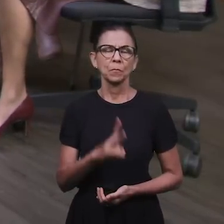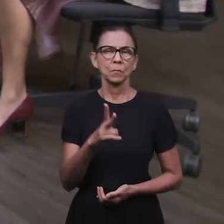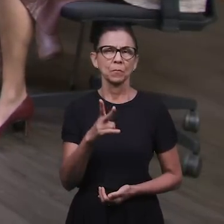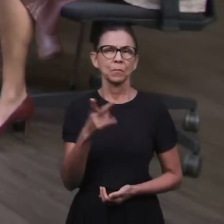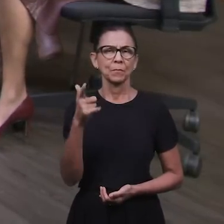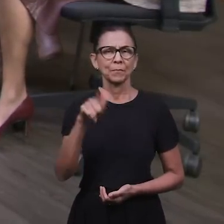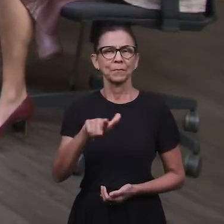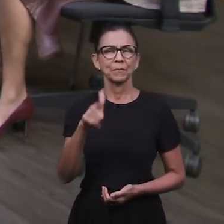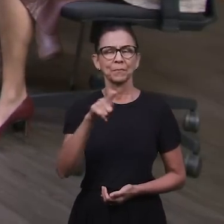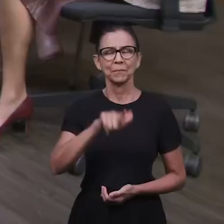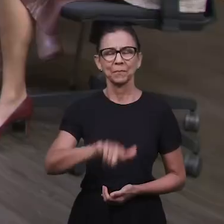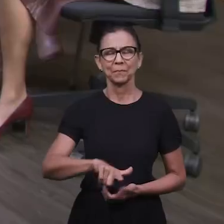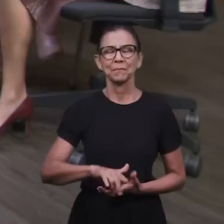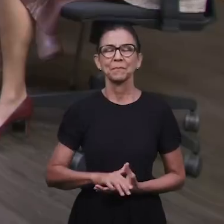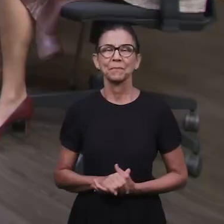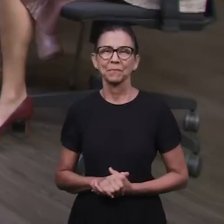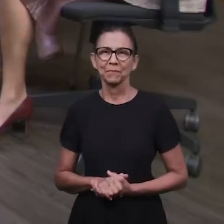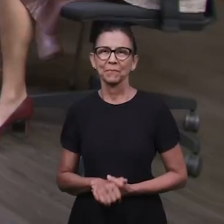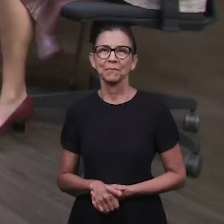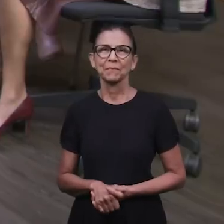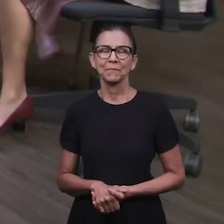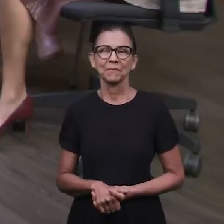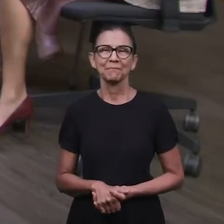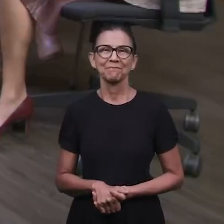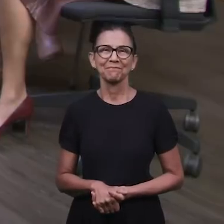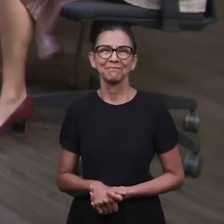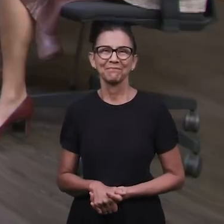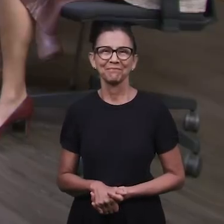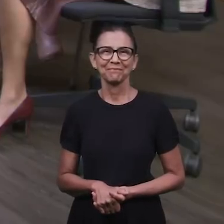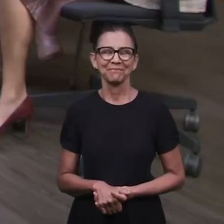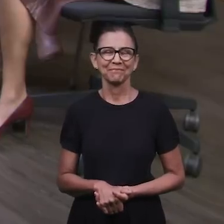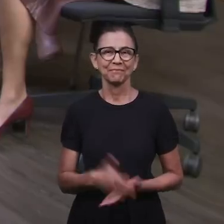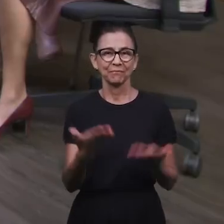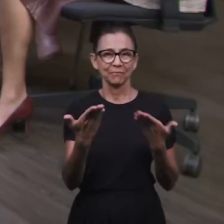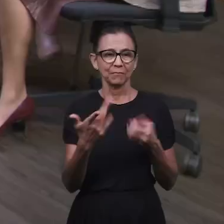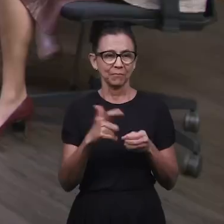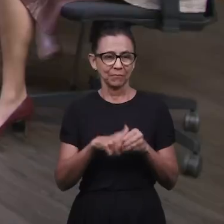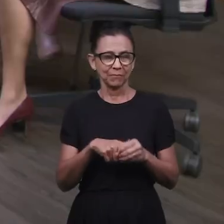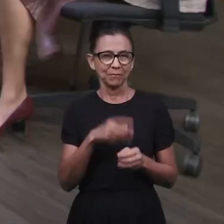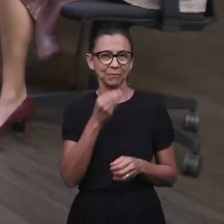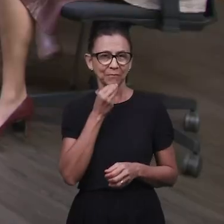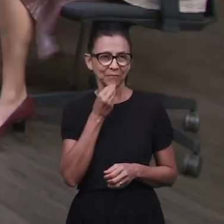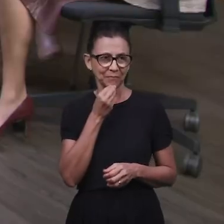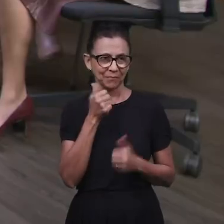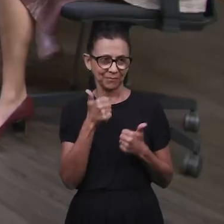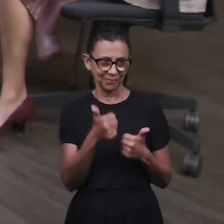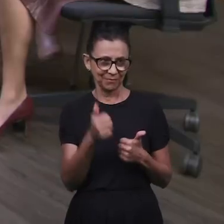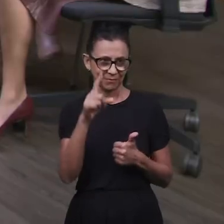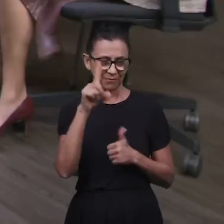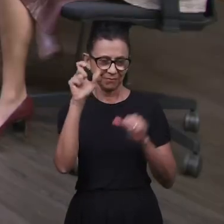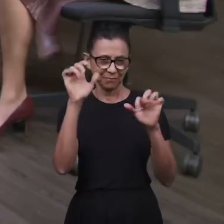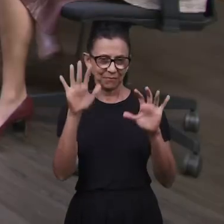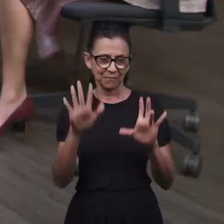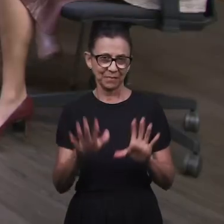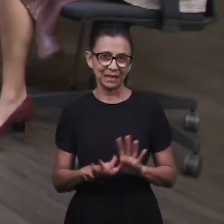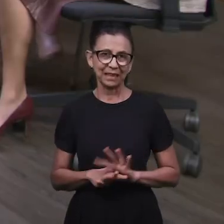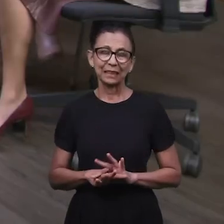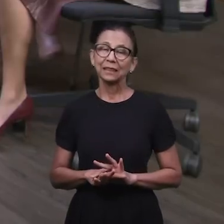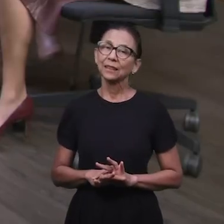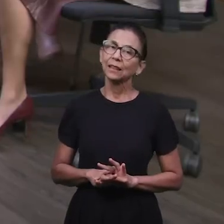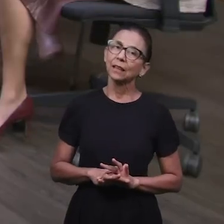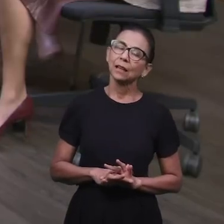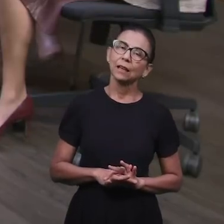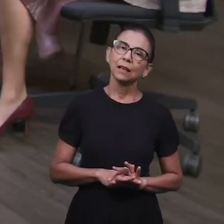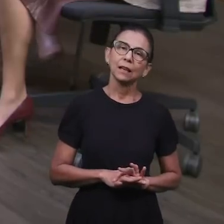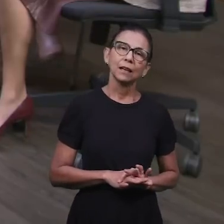E eu sempre digo isso em todos os programas, mas eu não canso de dizer e vou continuar dizendo. Fica o convite para que vocês venham em outras oportunidades. Tá